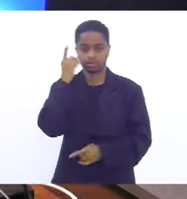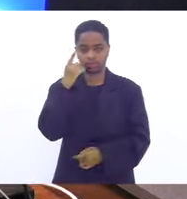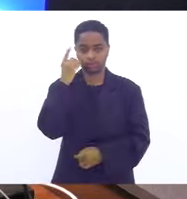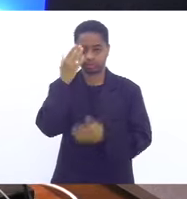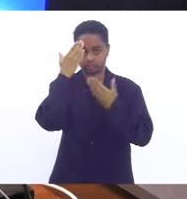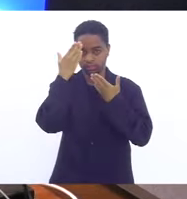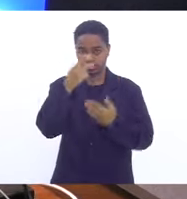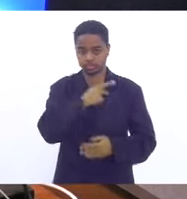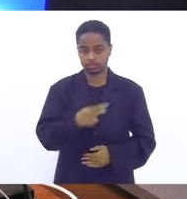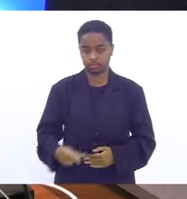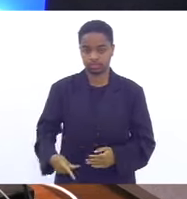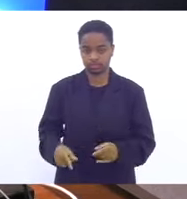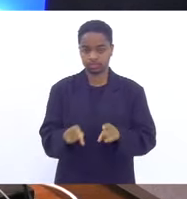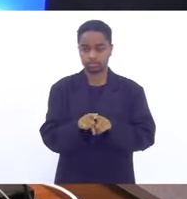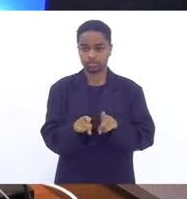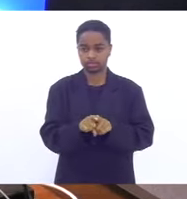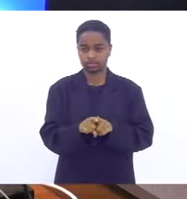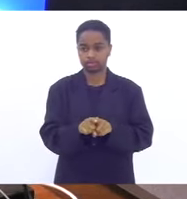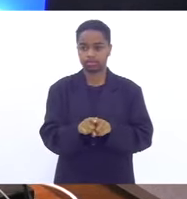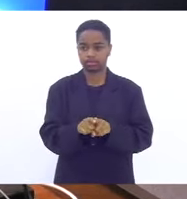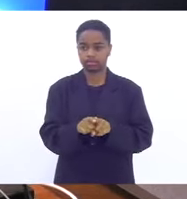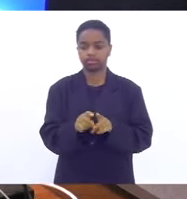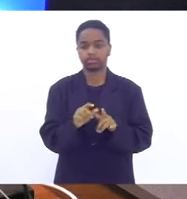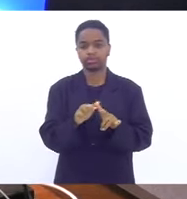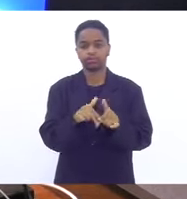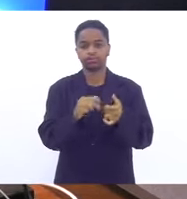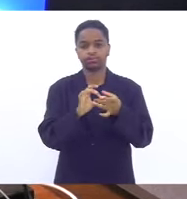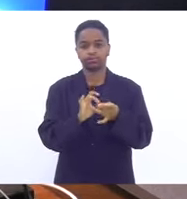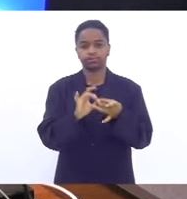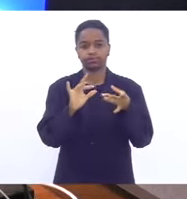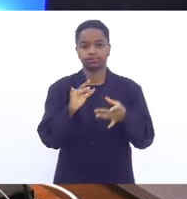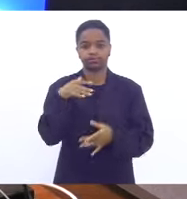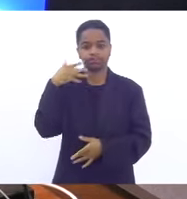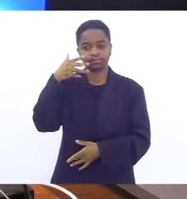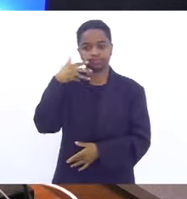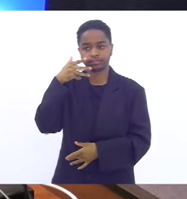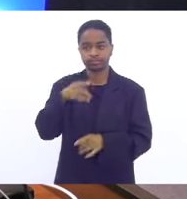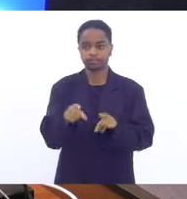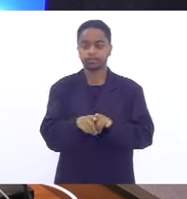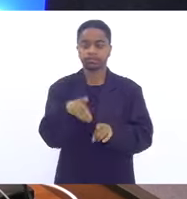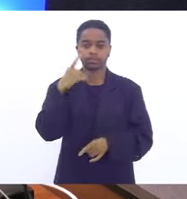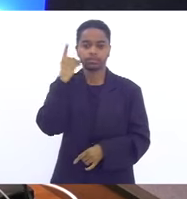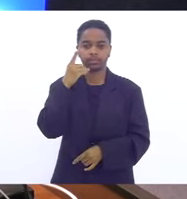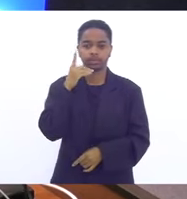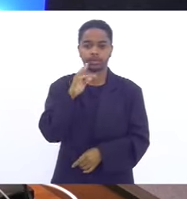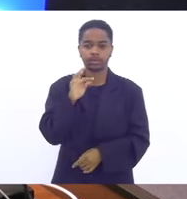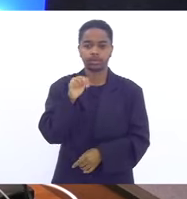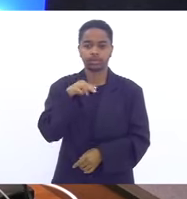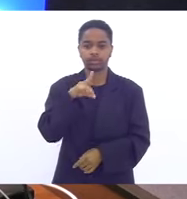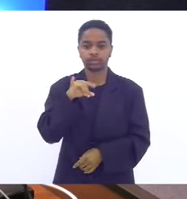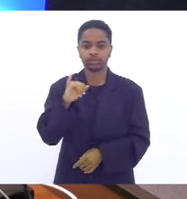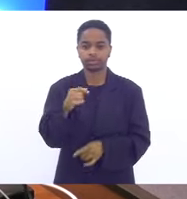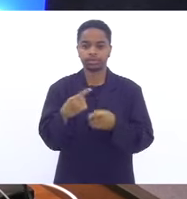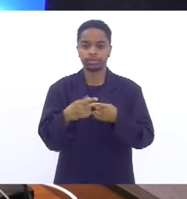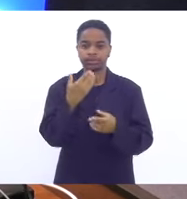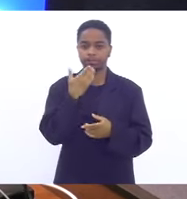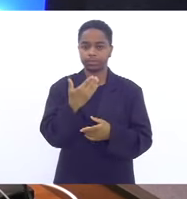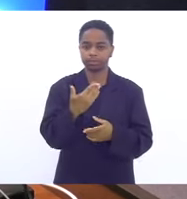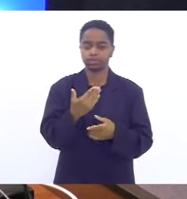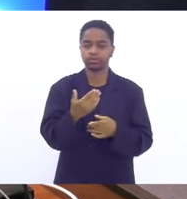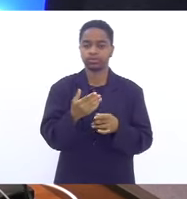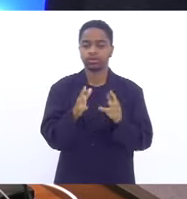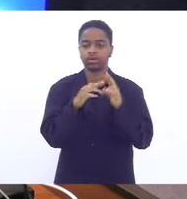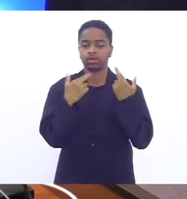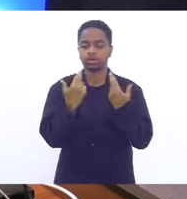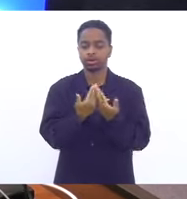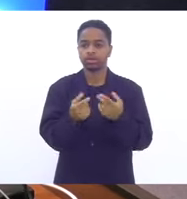à presidência pelo esse espaço, ao deputado Tandy Vieira pela solicitação desta audiência.